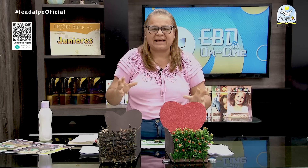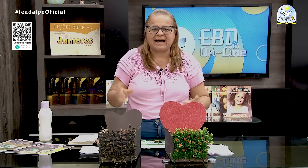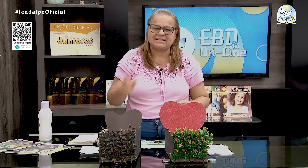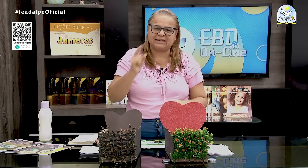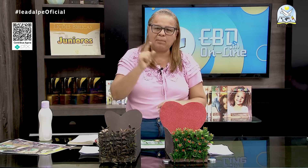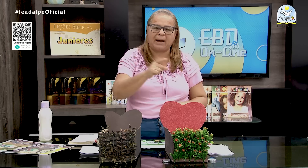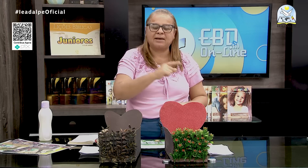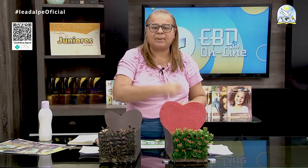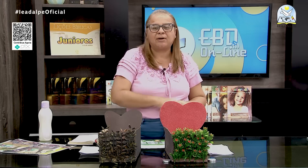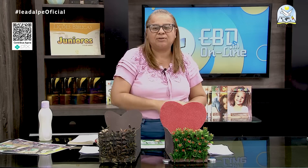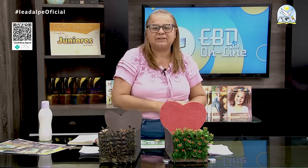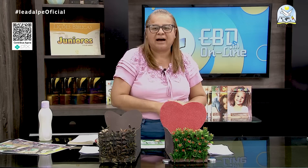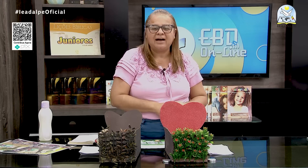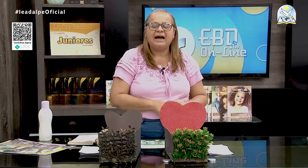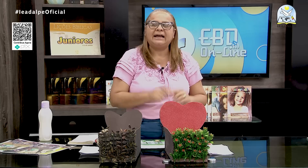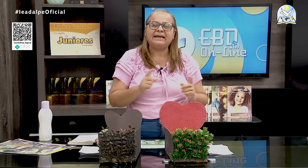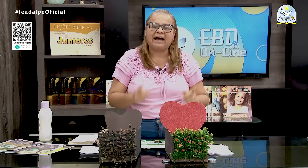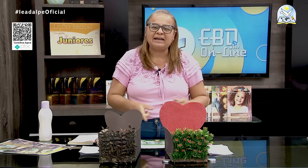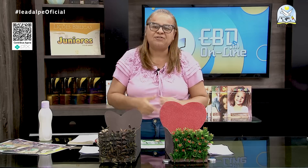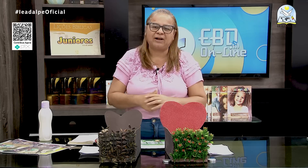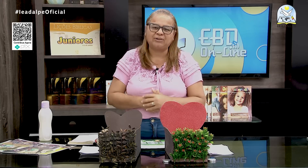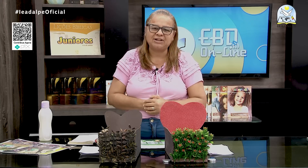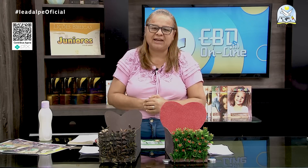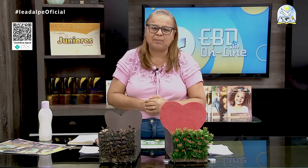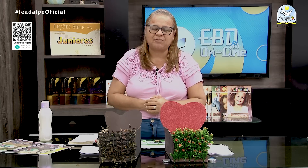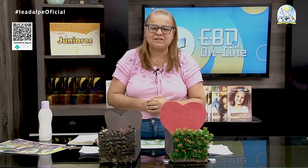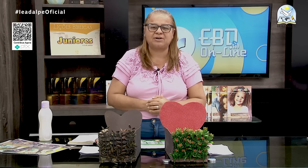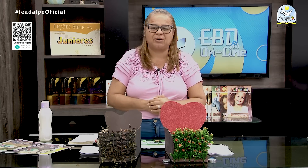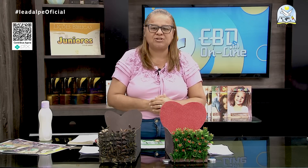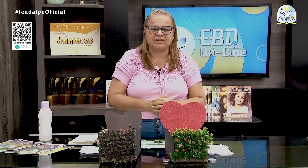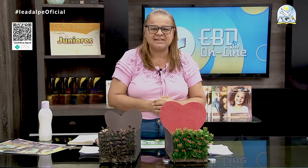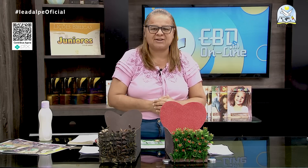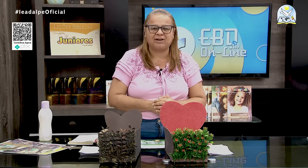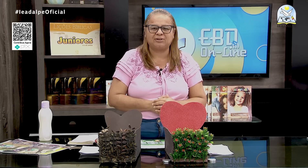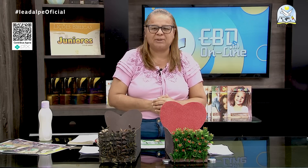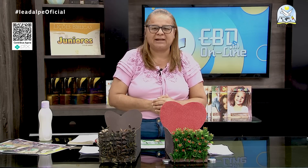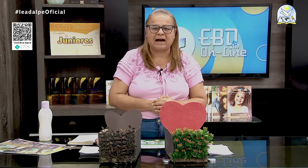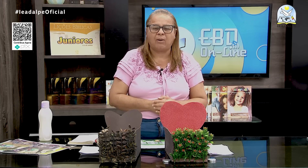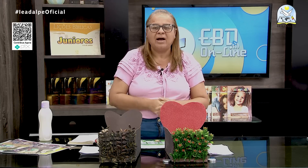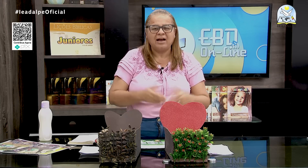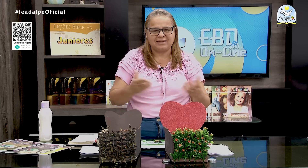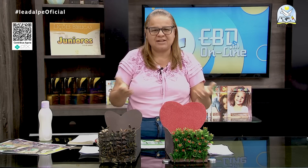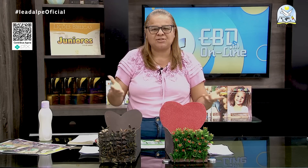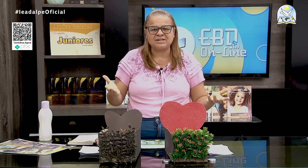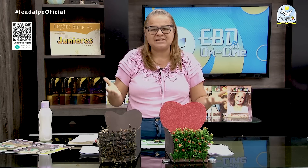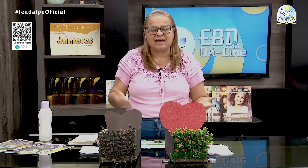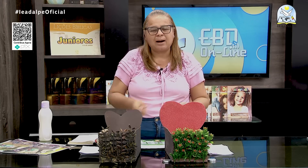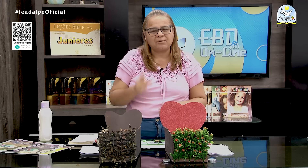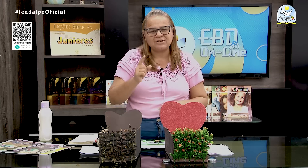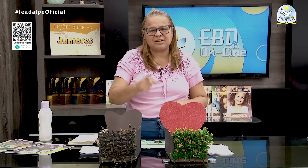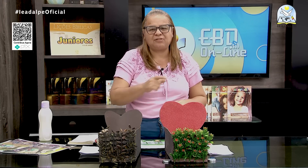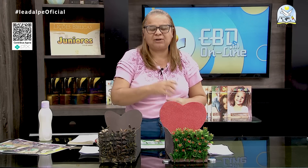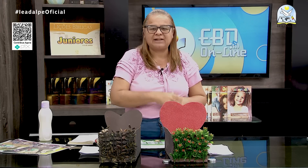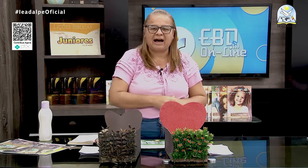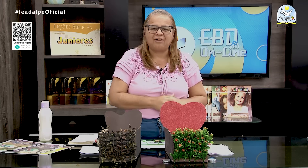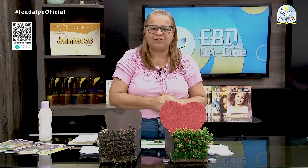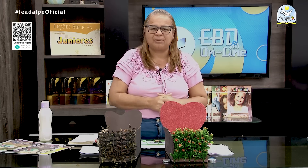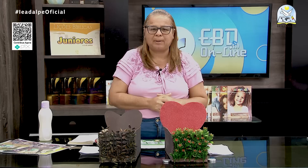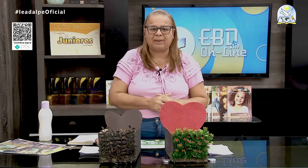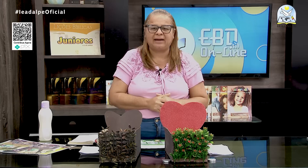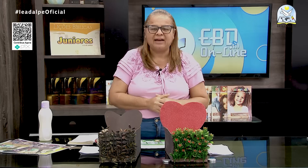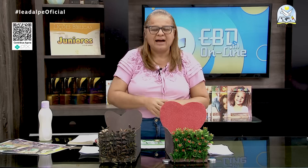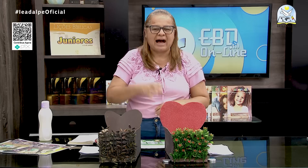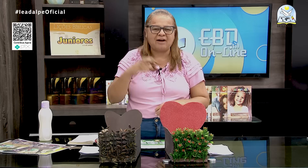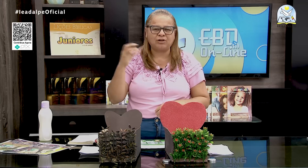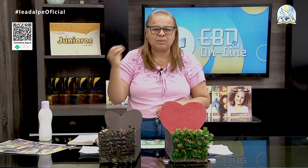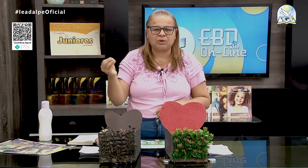quando chegar em casa tem pai que pergunta e aí falou de que a professora hoje da escola dominical e eles vão dizer a professora falou da árvore